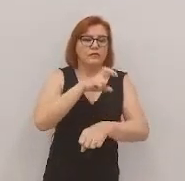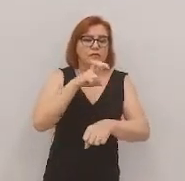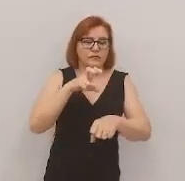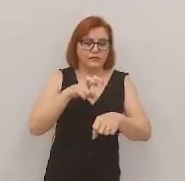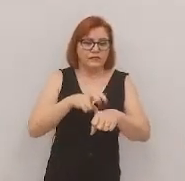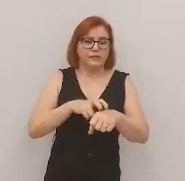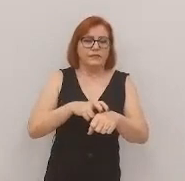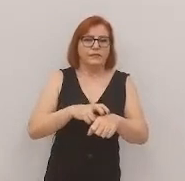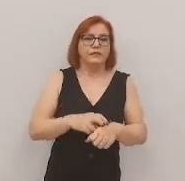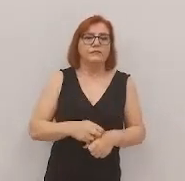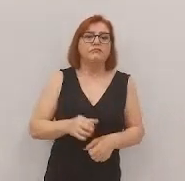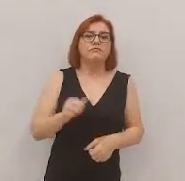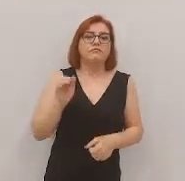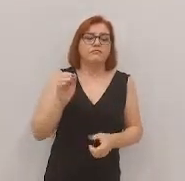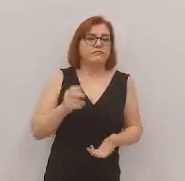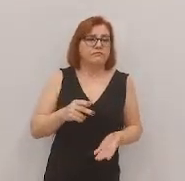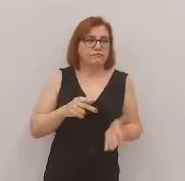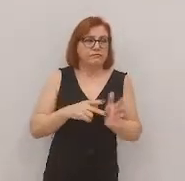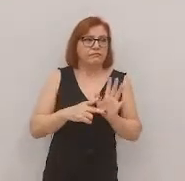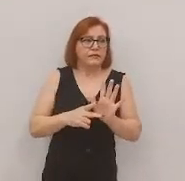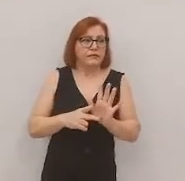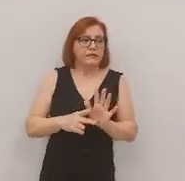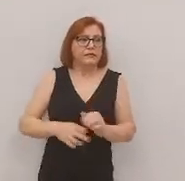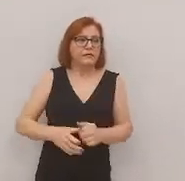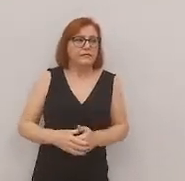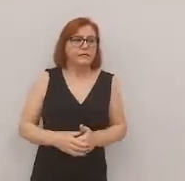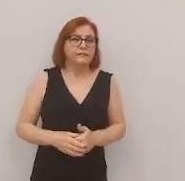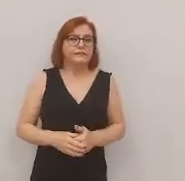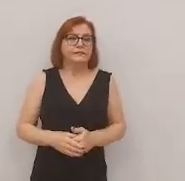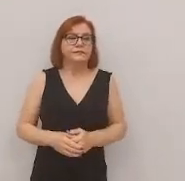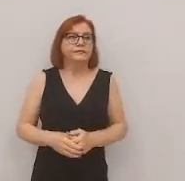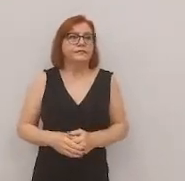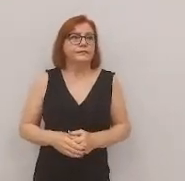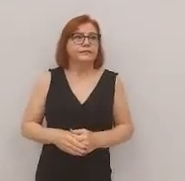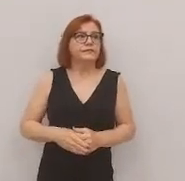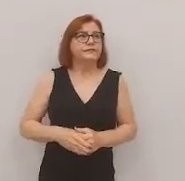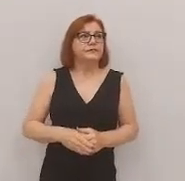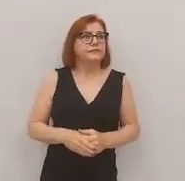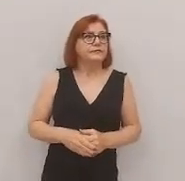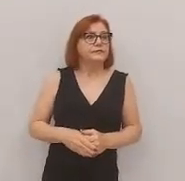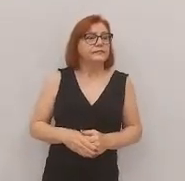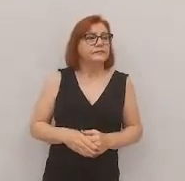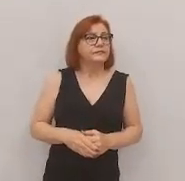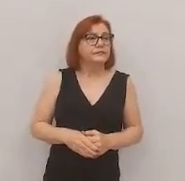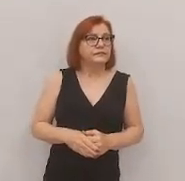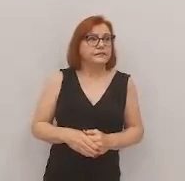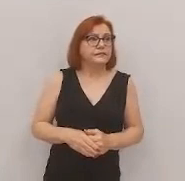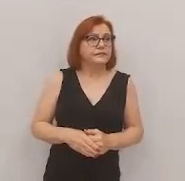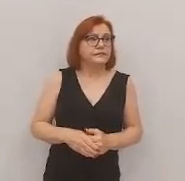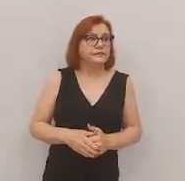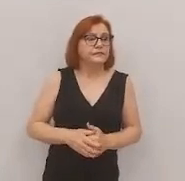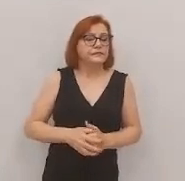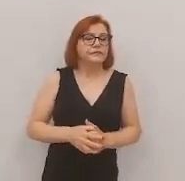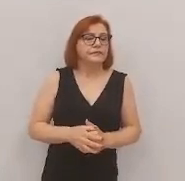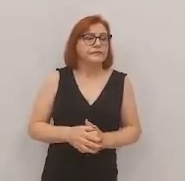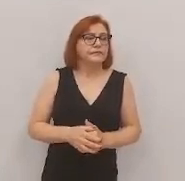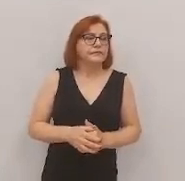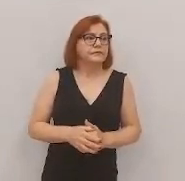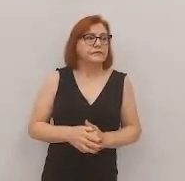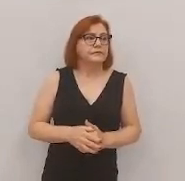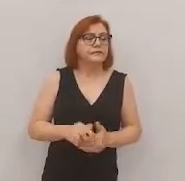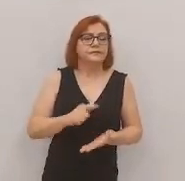mentiu, do capítulo 3, versículo 1 ao 5, ela mentiu, né? E agora,